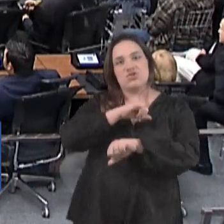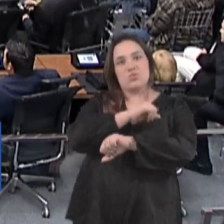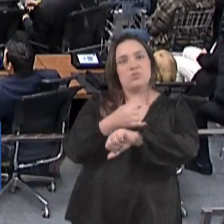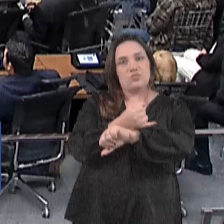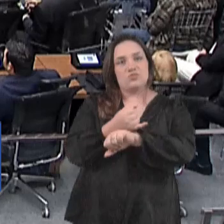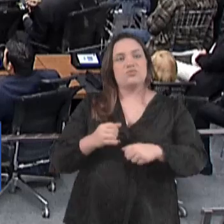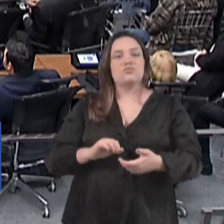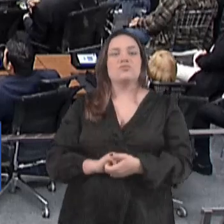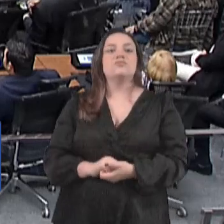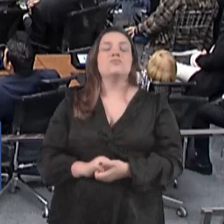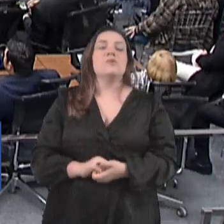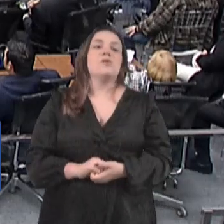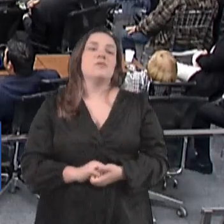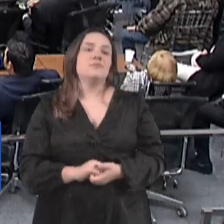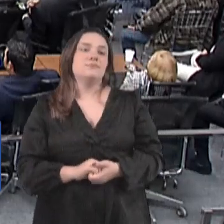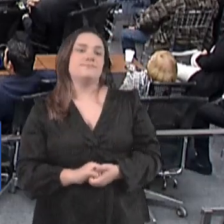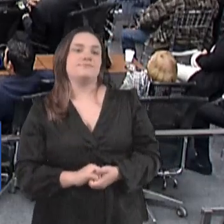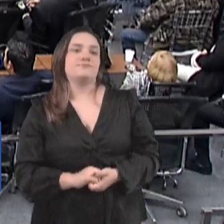Jardim.